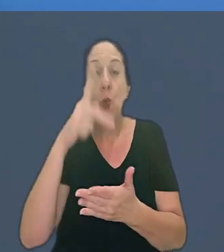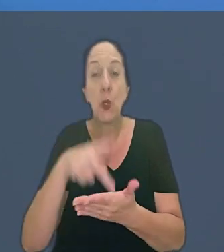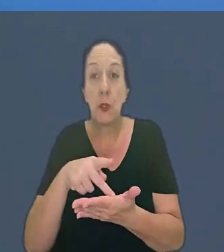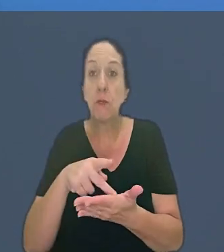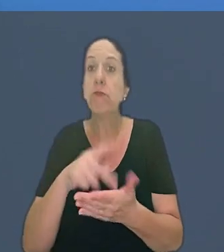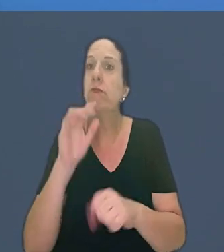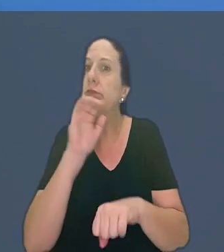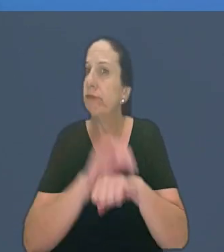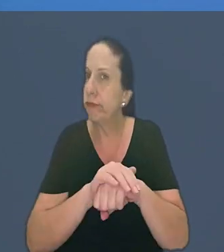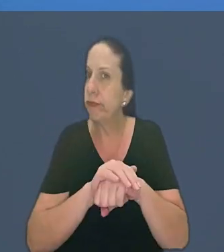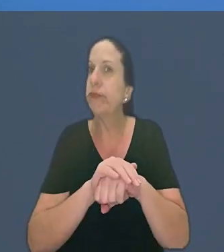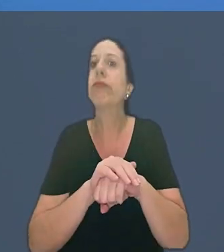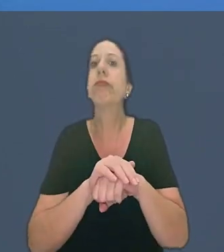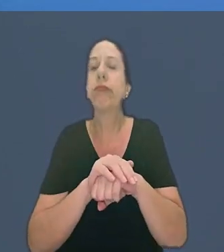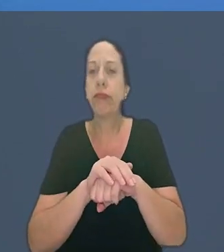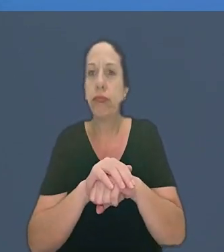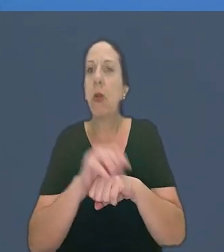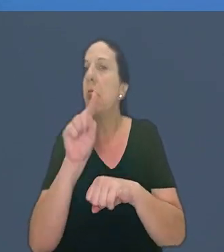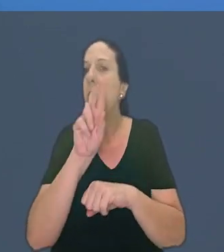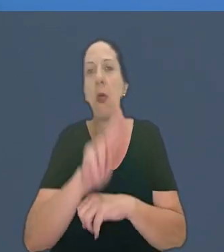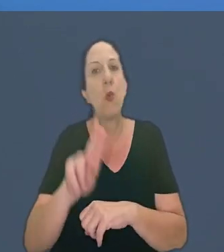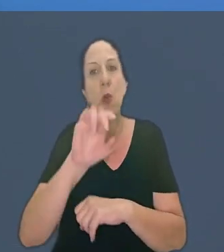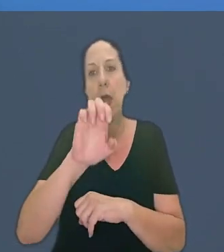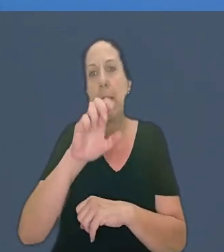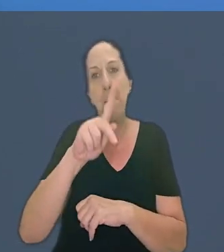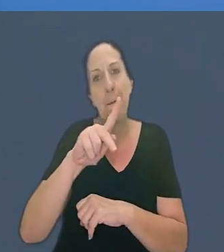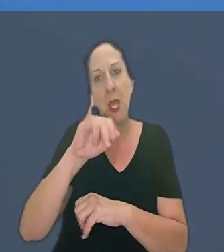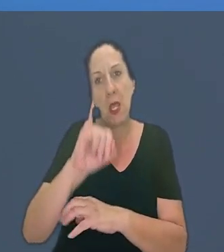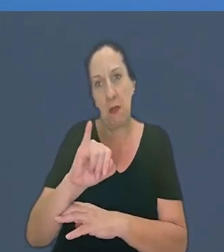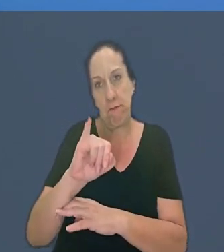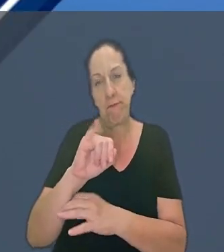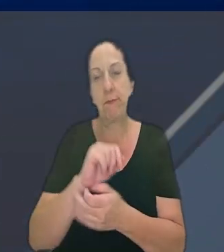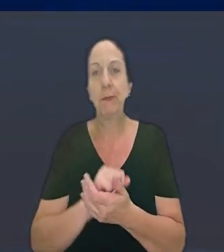culpa exclusiva da vítima por negligência de uso do EPI.